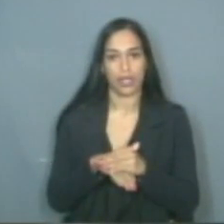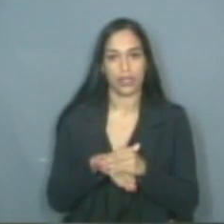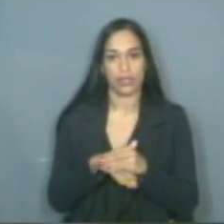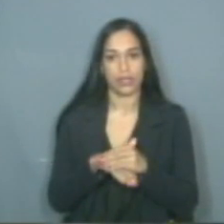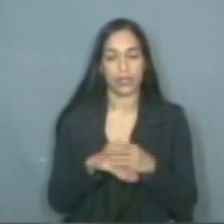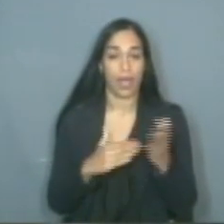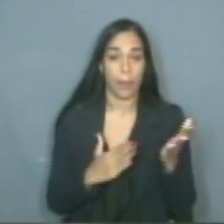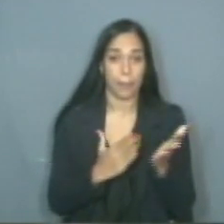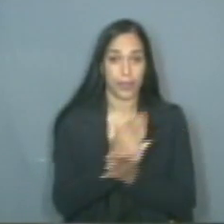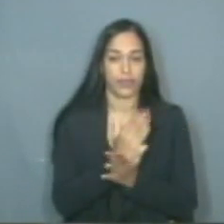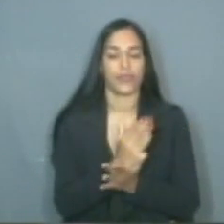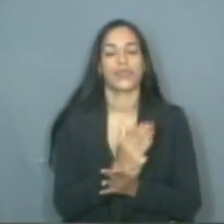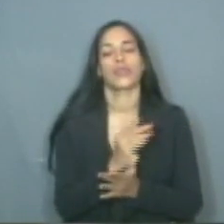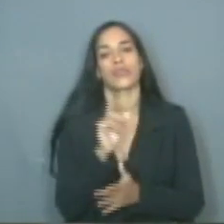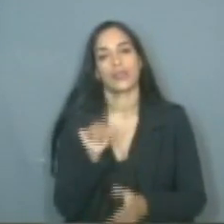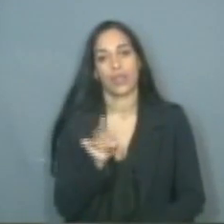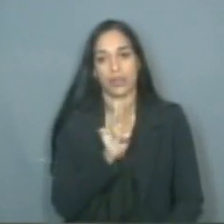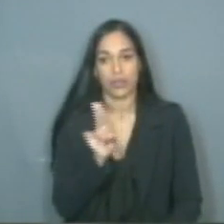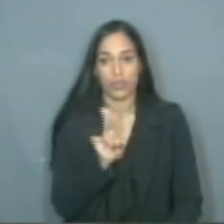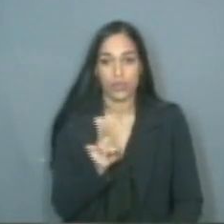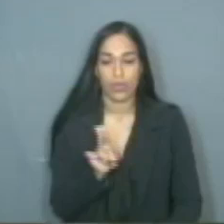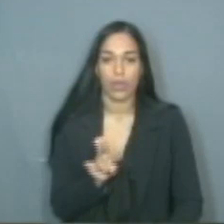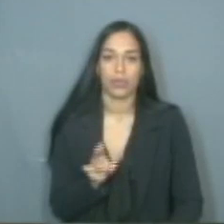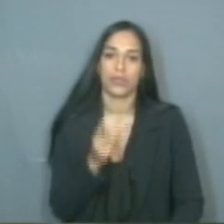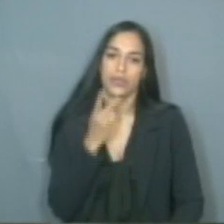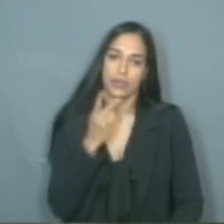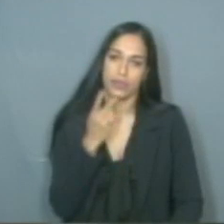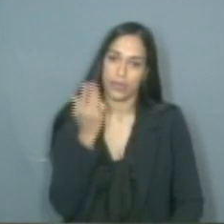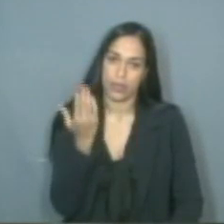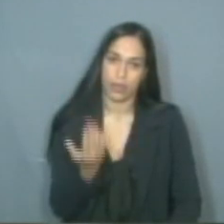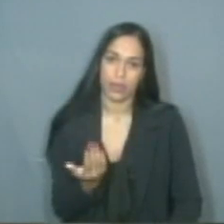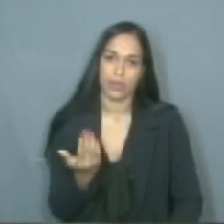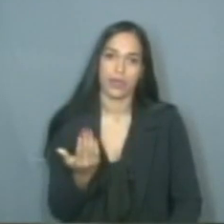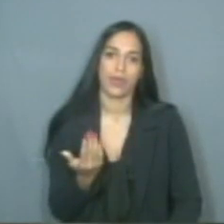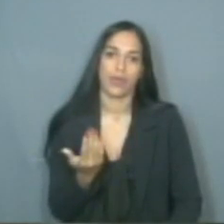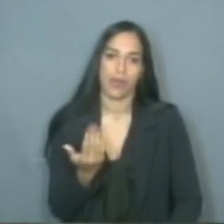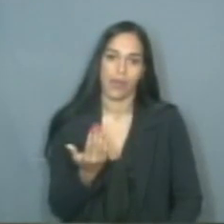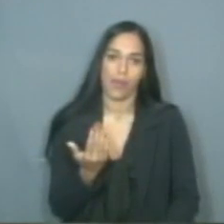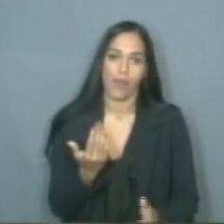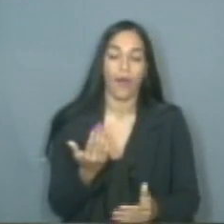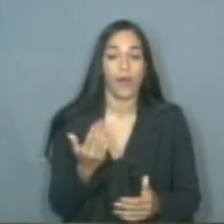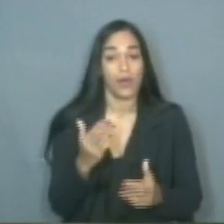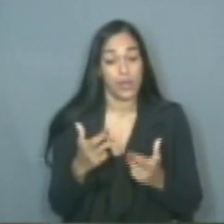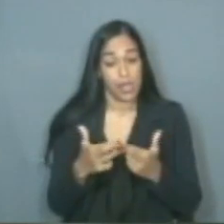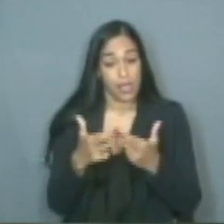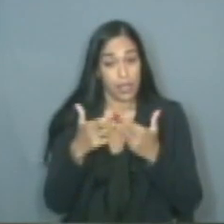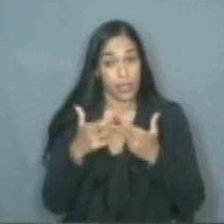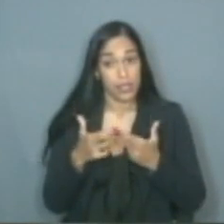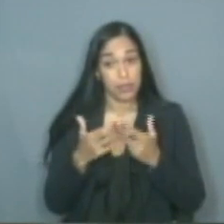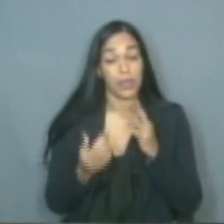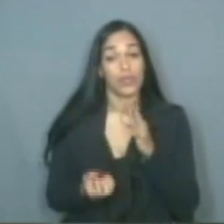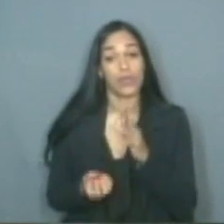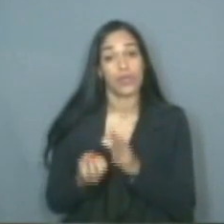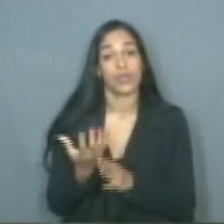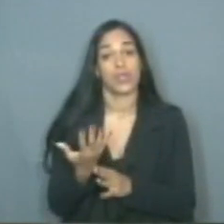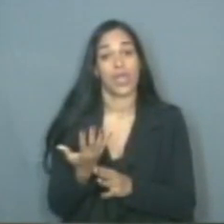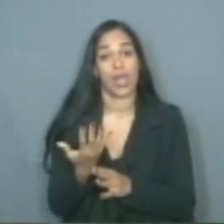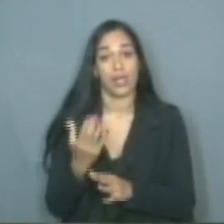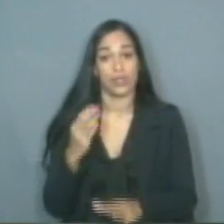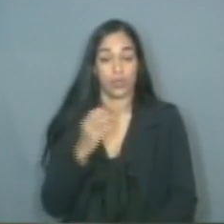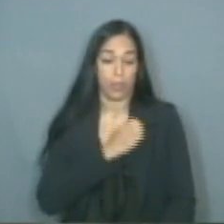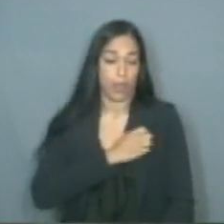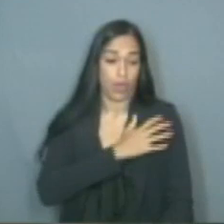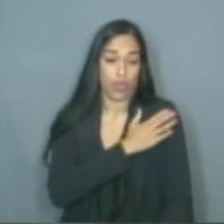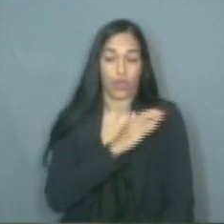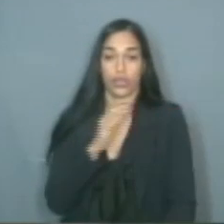favoravelmente a esses nomes que você citou. Não dá para votar a favor de um requerimento criado pelo Coronel Crisóstomo,